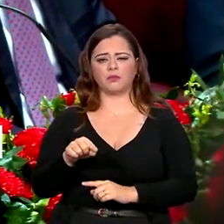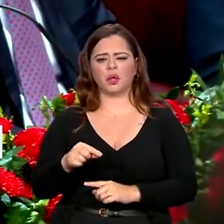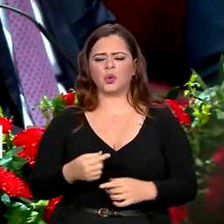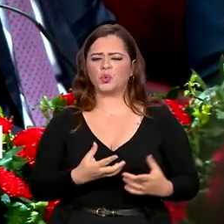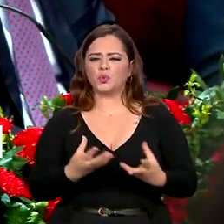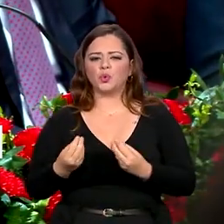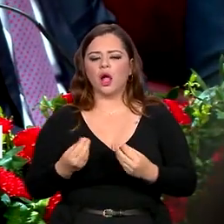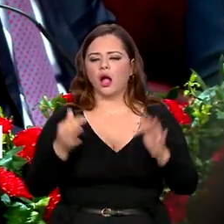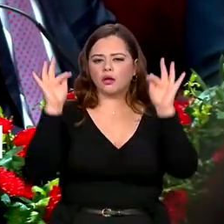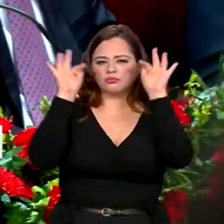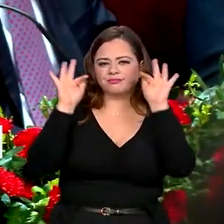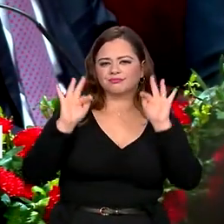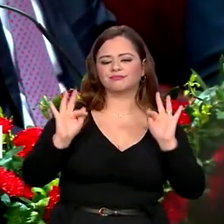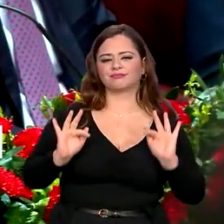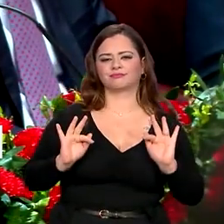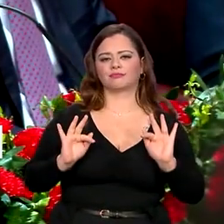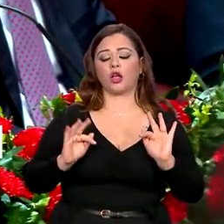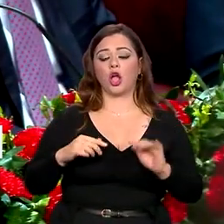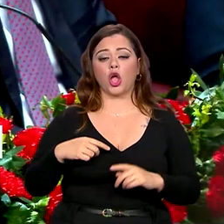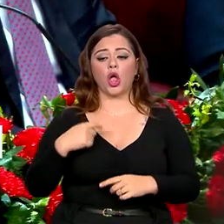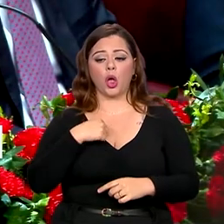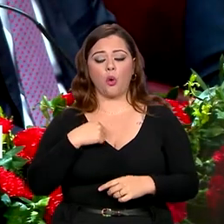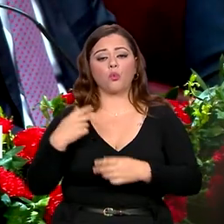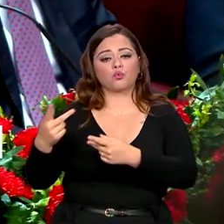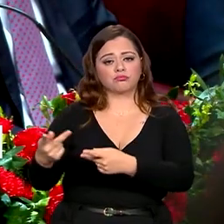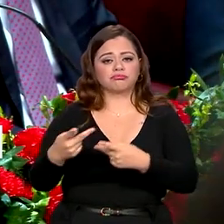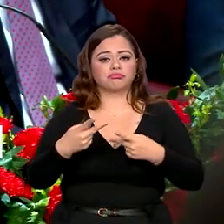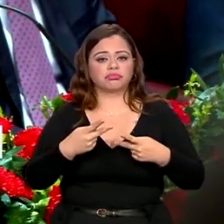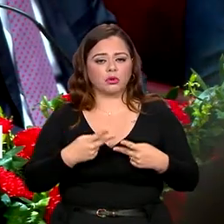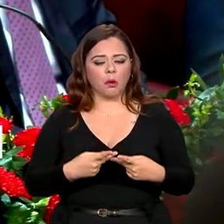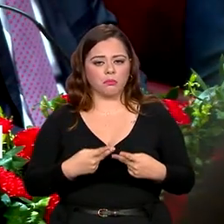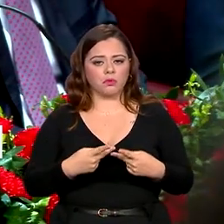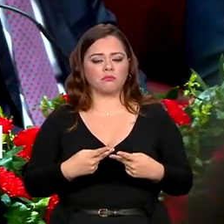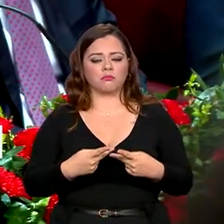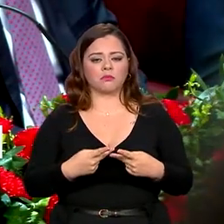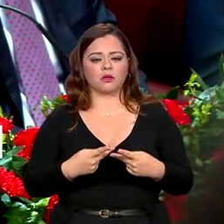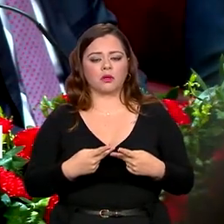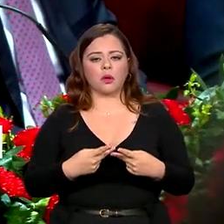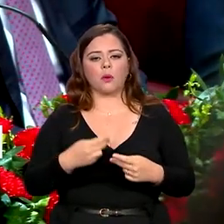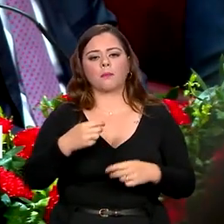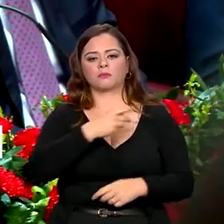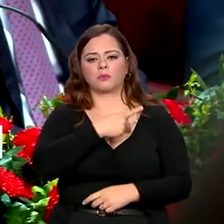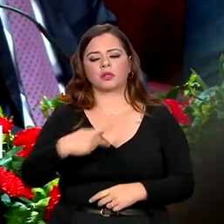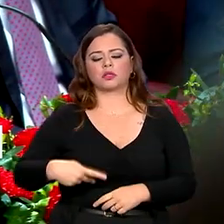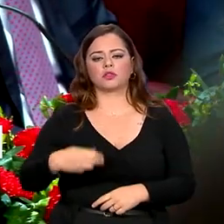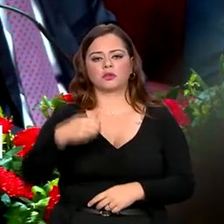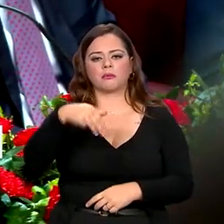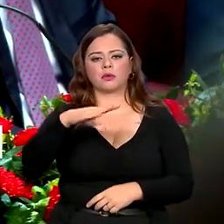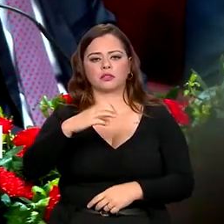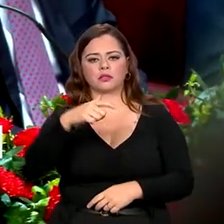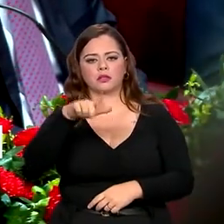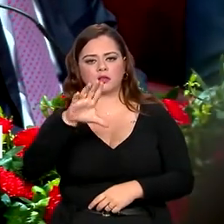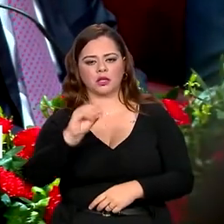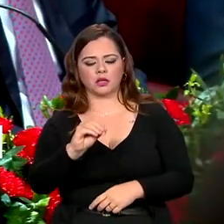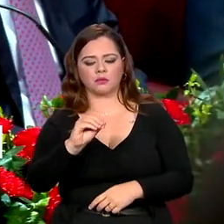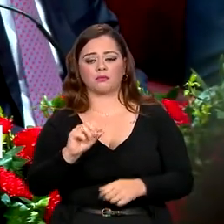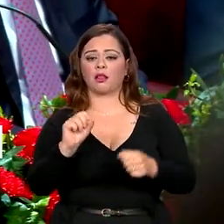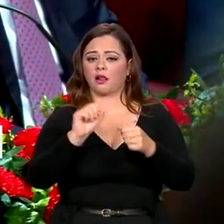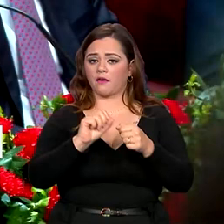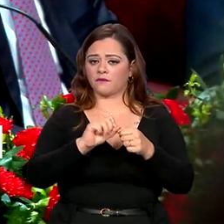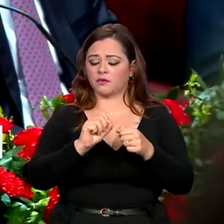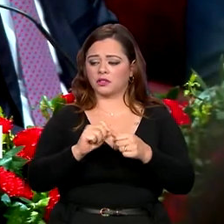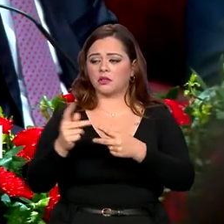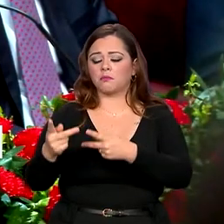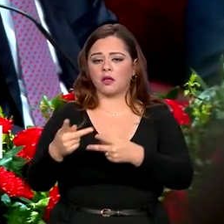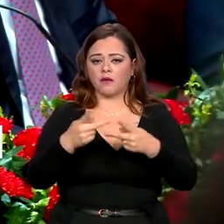muita alegria que recebi o convite do presidente Marcelo Rebelo de Sousa para realizar esta visita